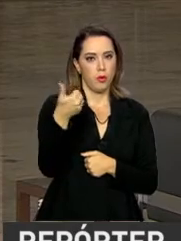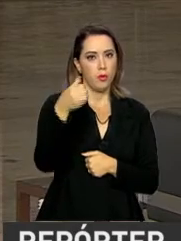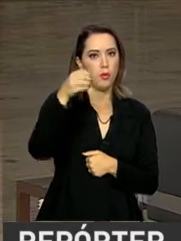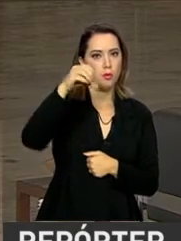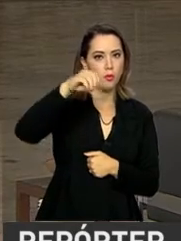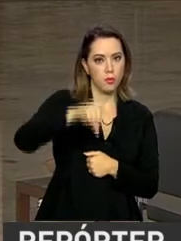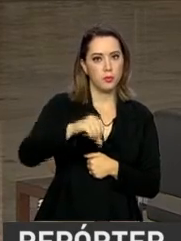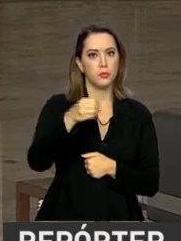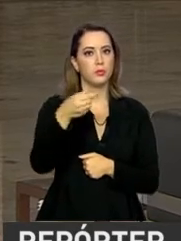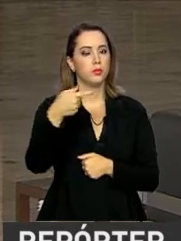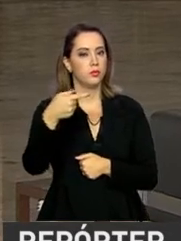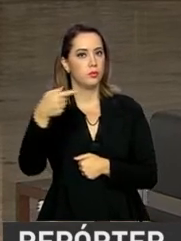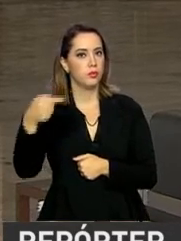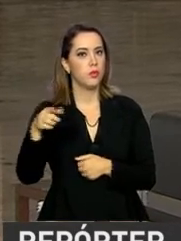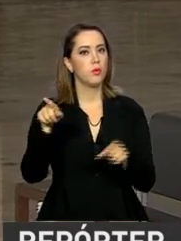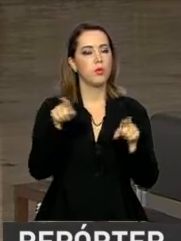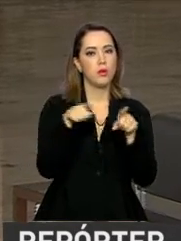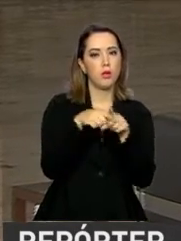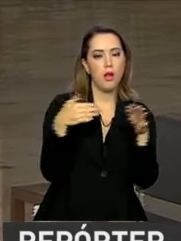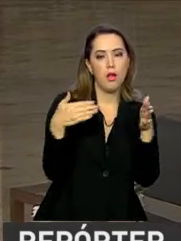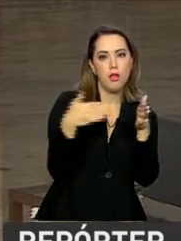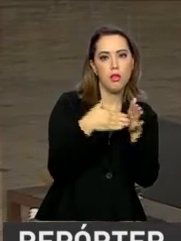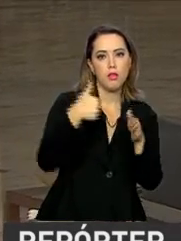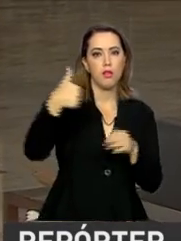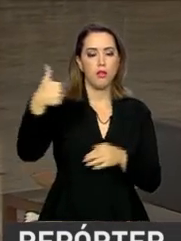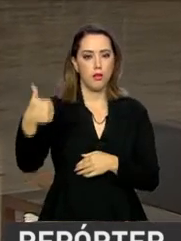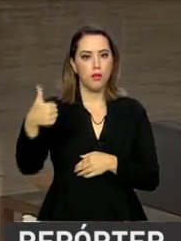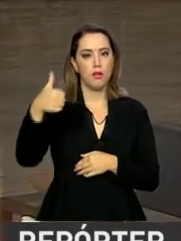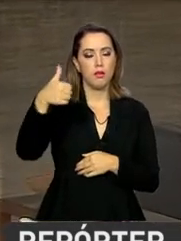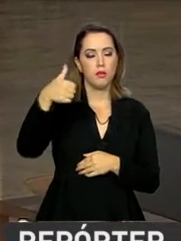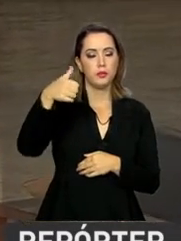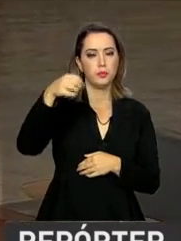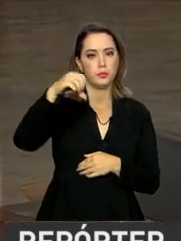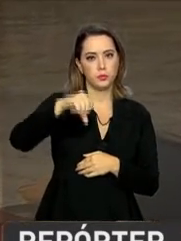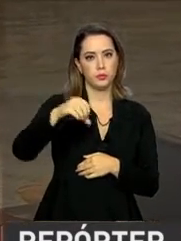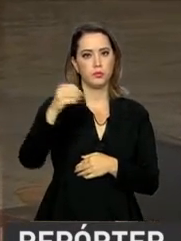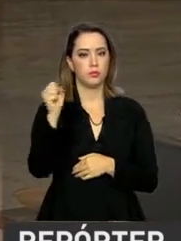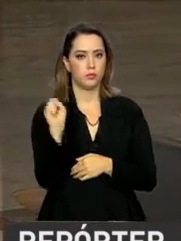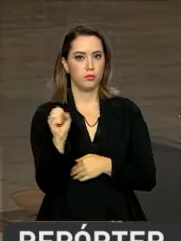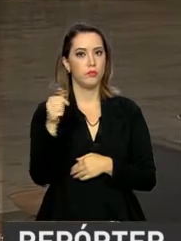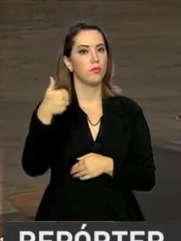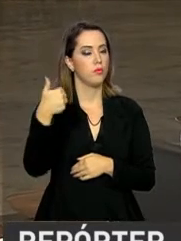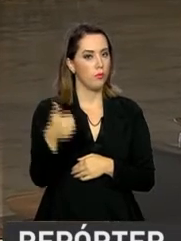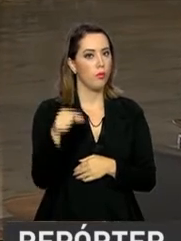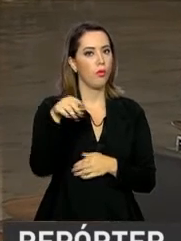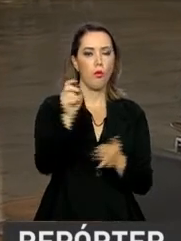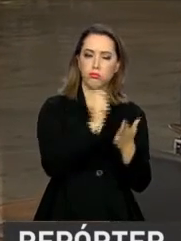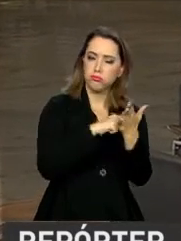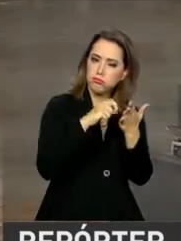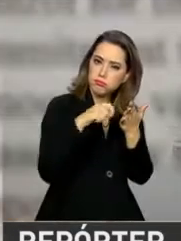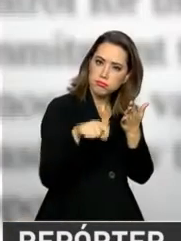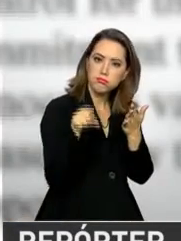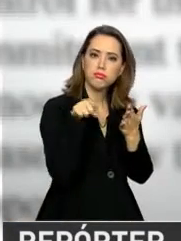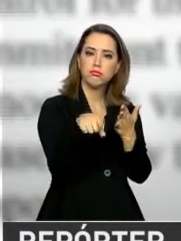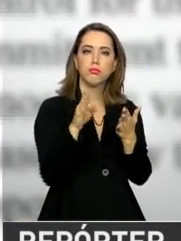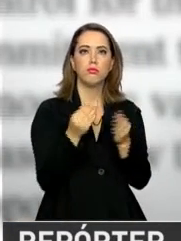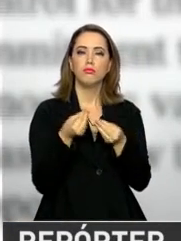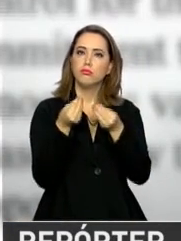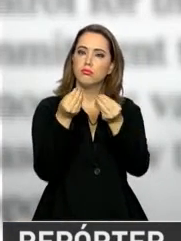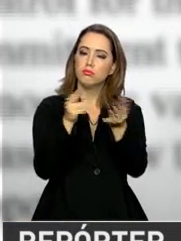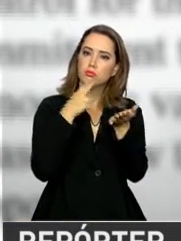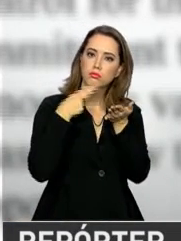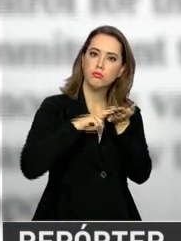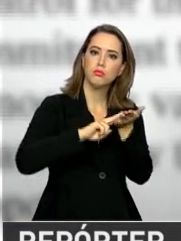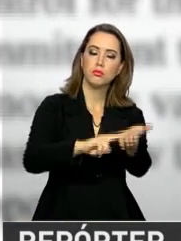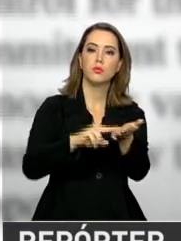da paz em 2002 ele escreveu uma carta ao ministro da transparência fiscalização e controle do brasil torquato jardim